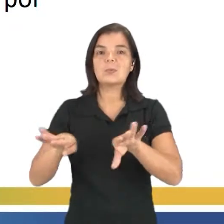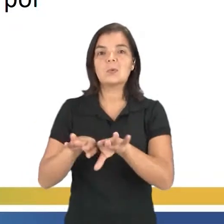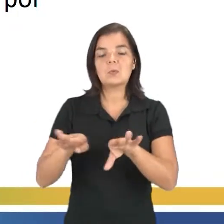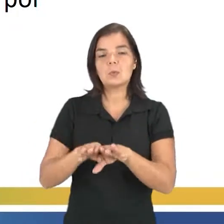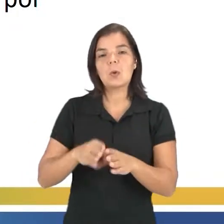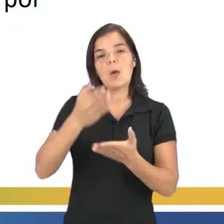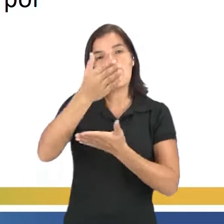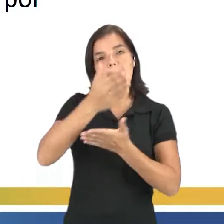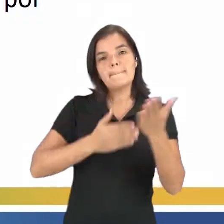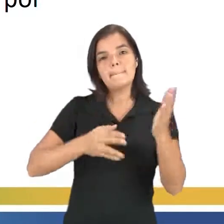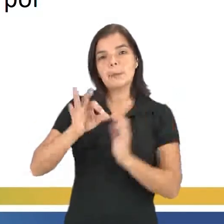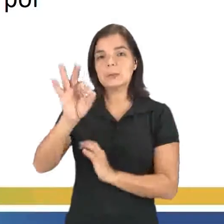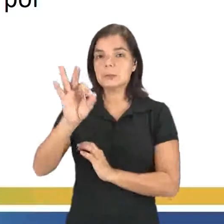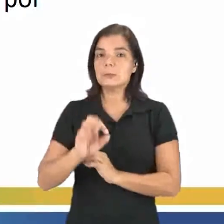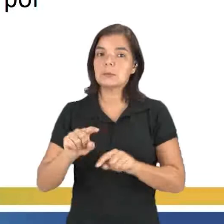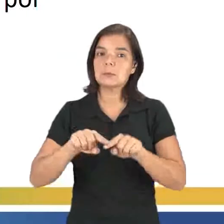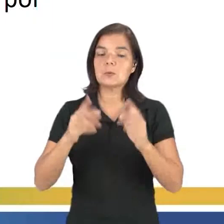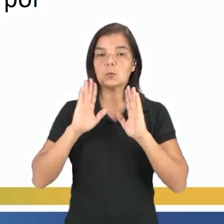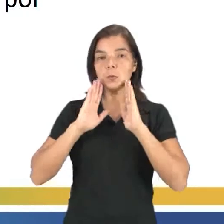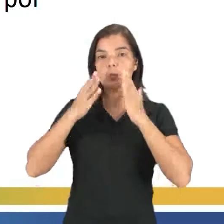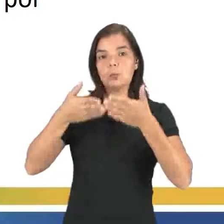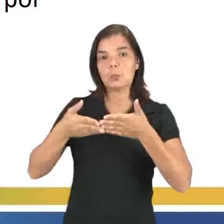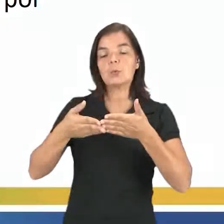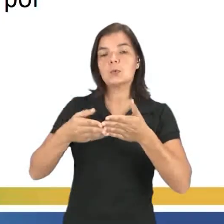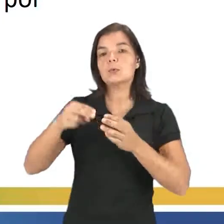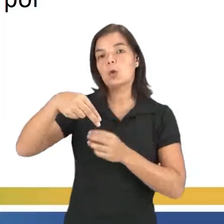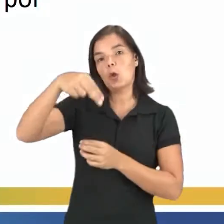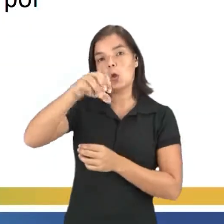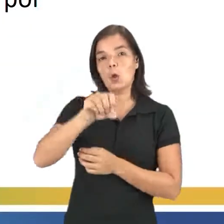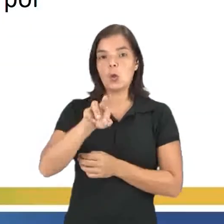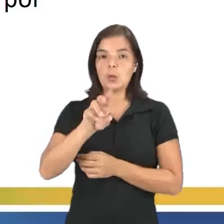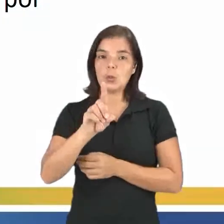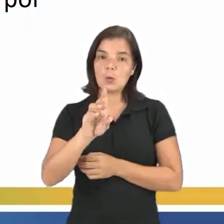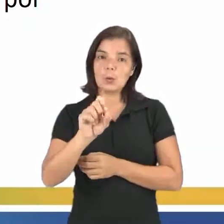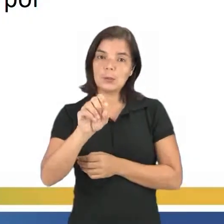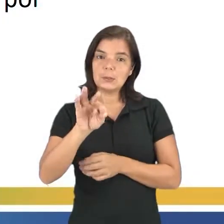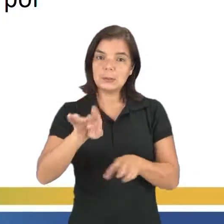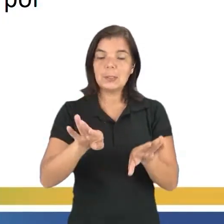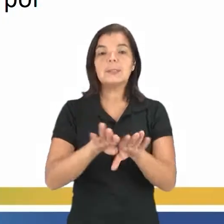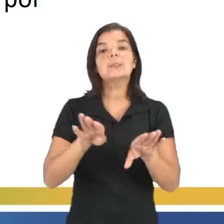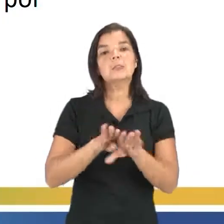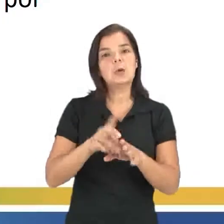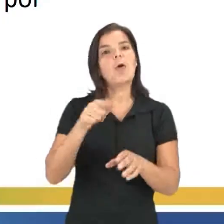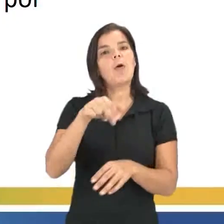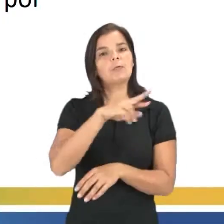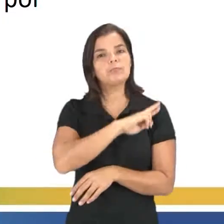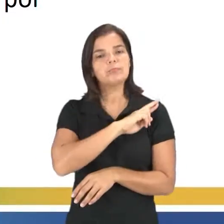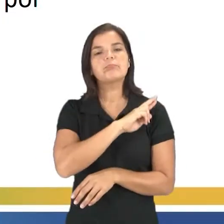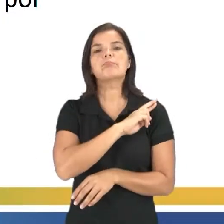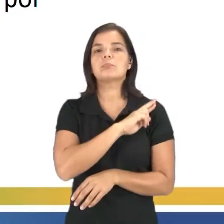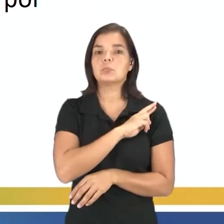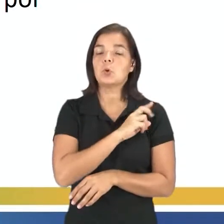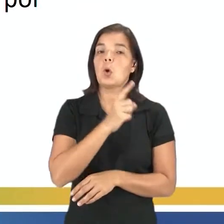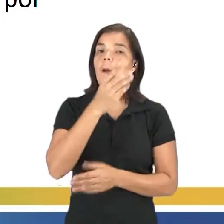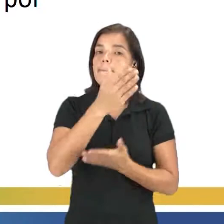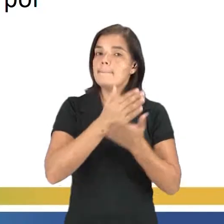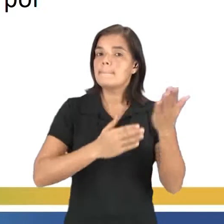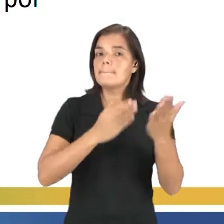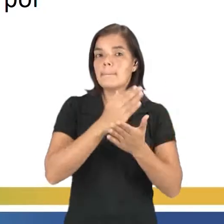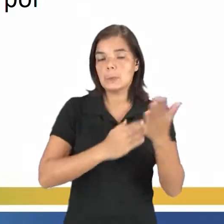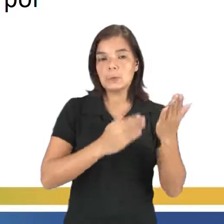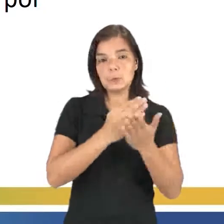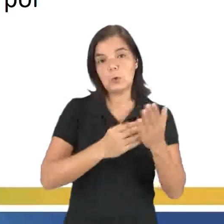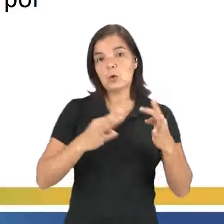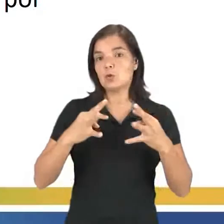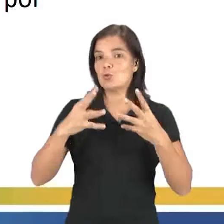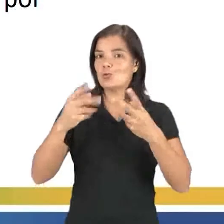da metade desse percentual está concentrado na região Nordeste, né? O Nordeste ele é responsável por cerca de 1/3 da